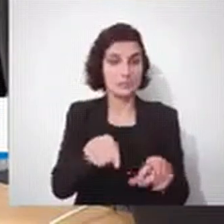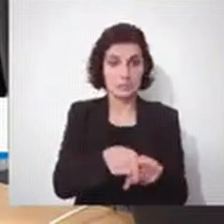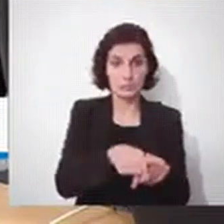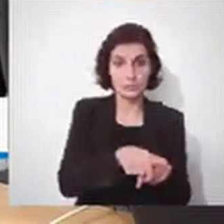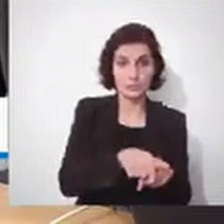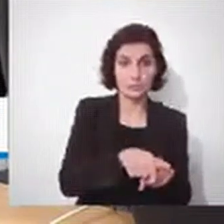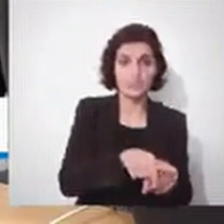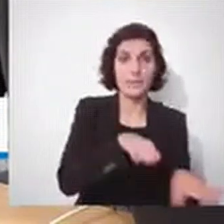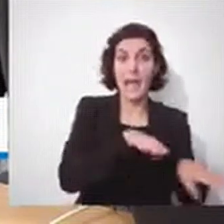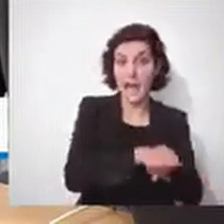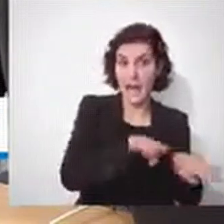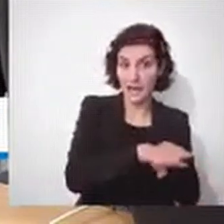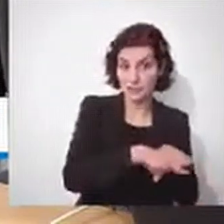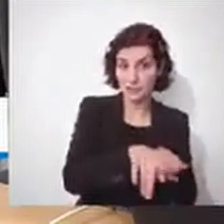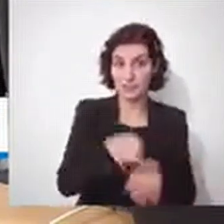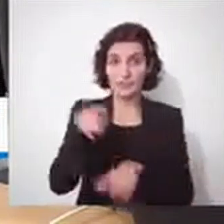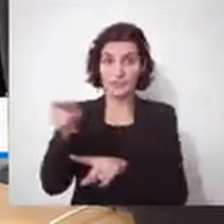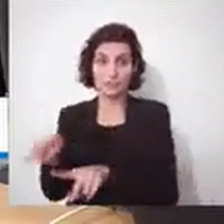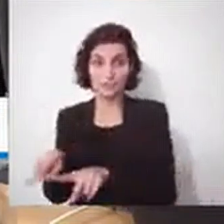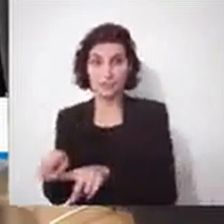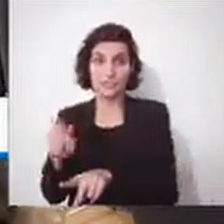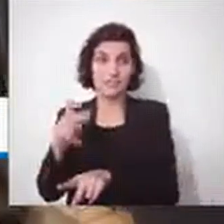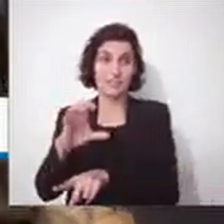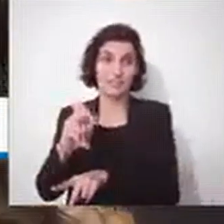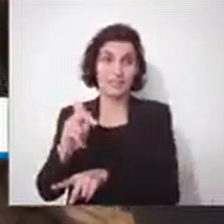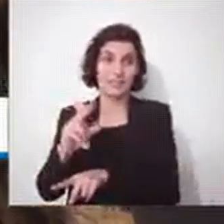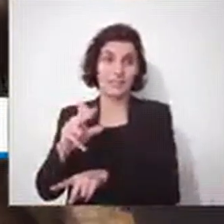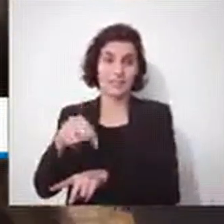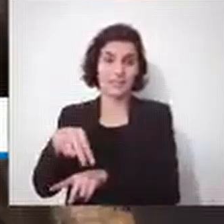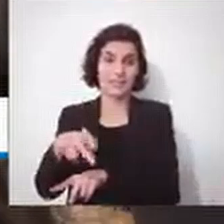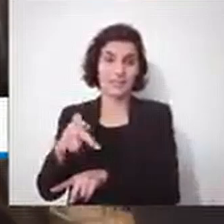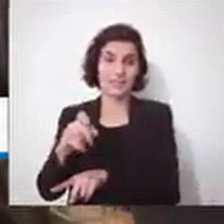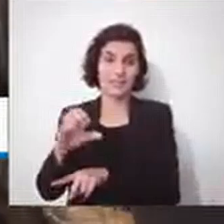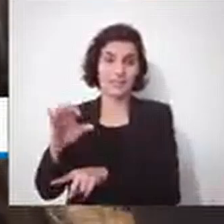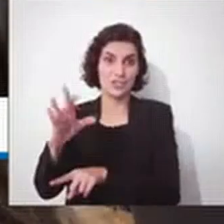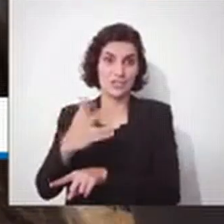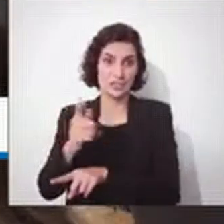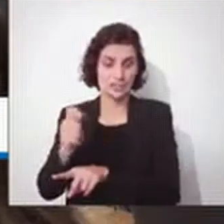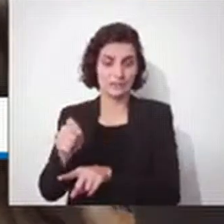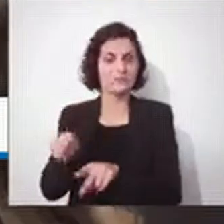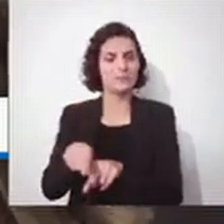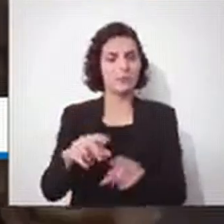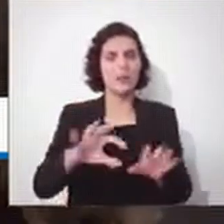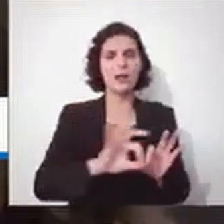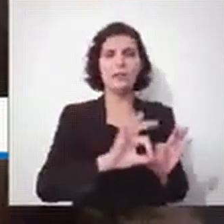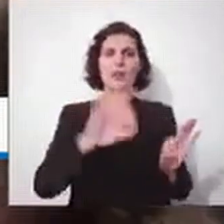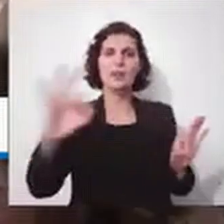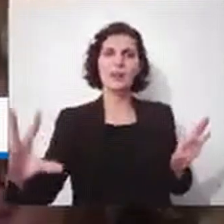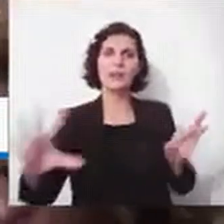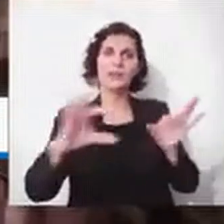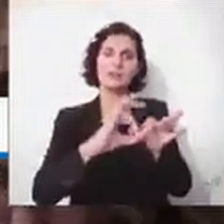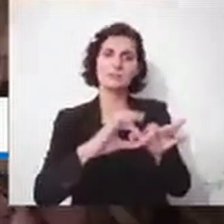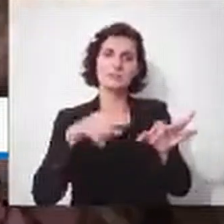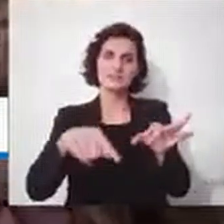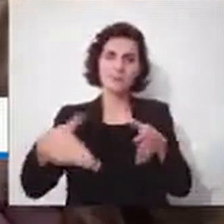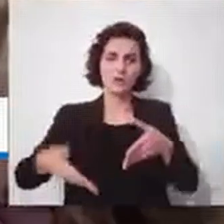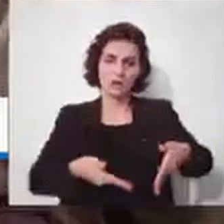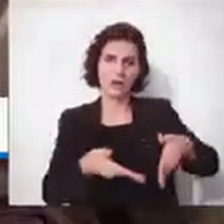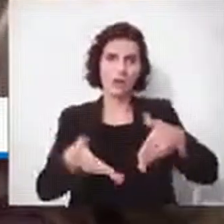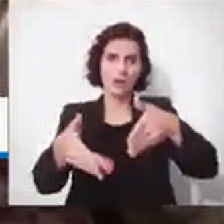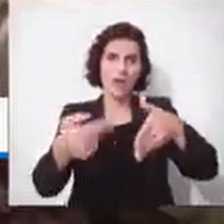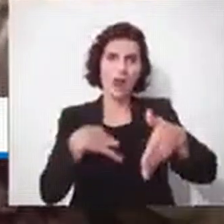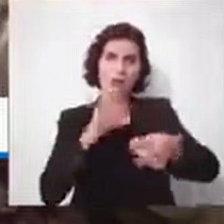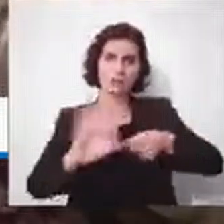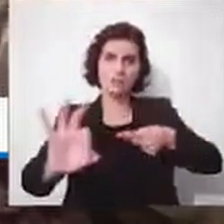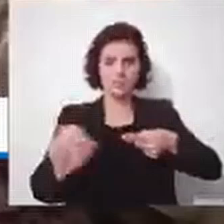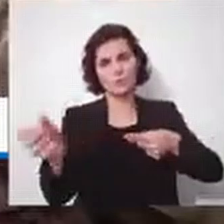fortemente denso de população, não seja totalmente garantida através de um canal próprio. Várias estradas se fizeram em Algés, na direção